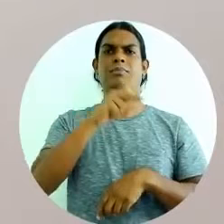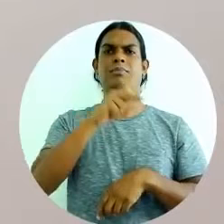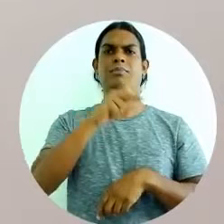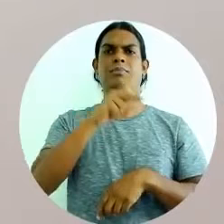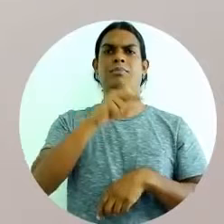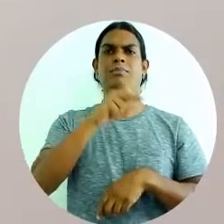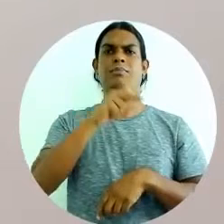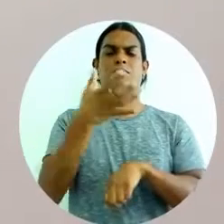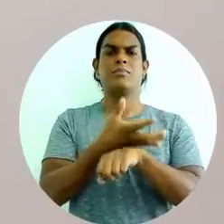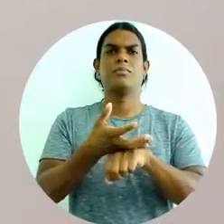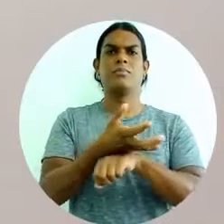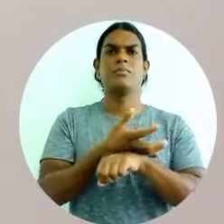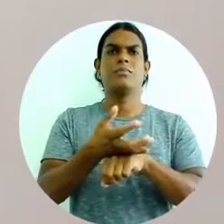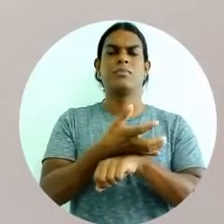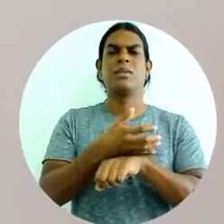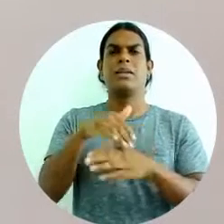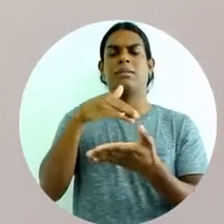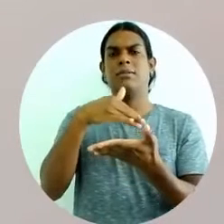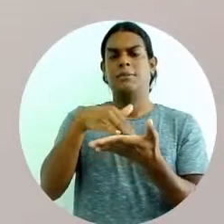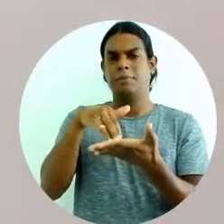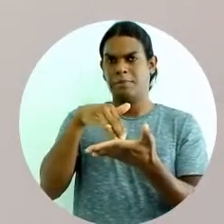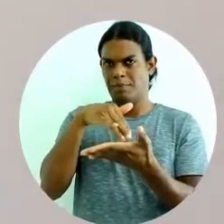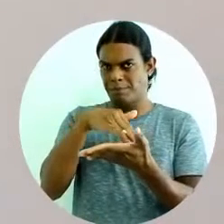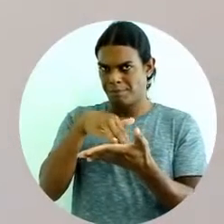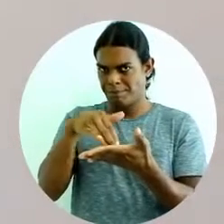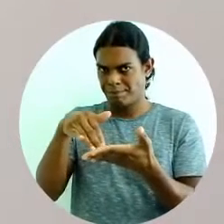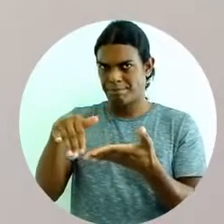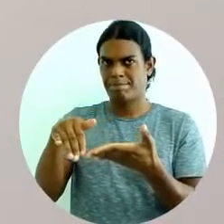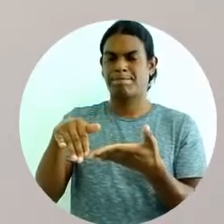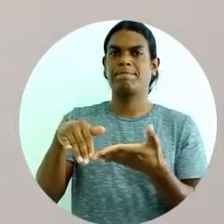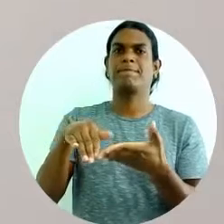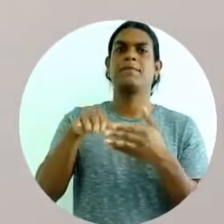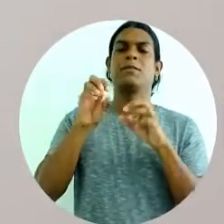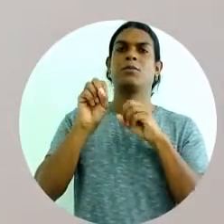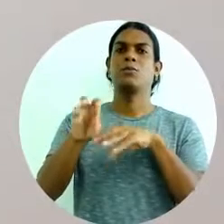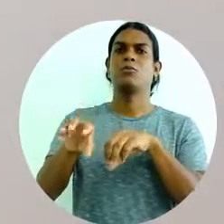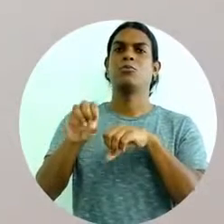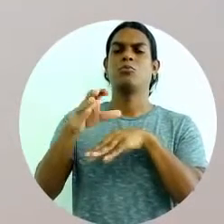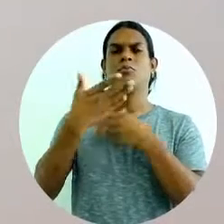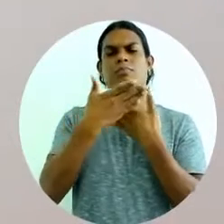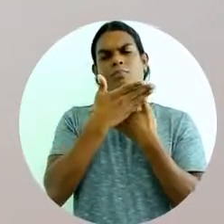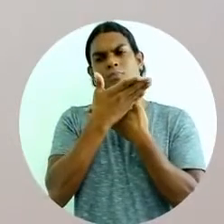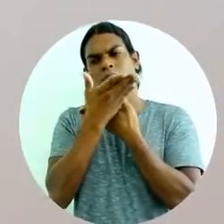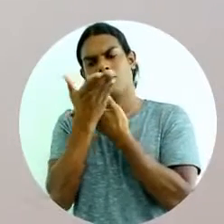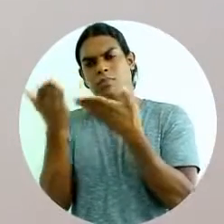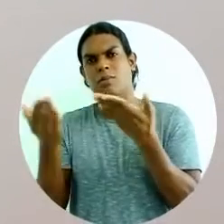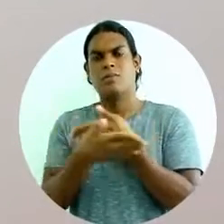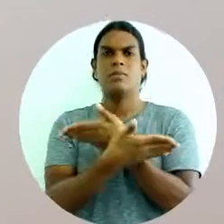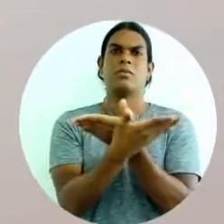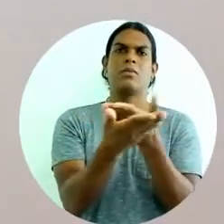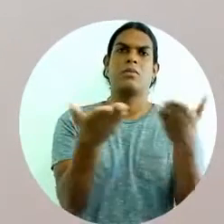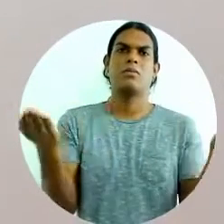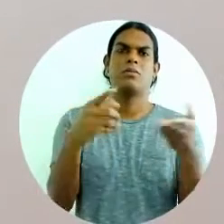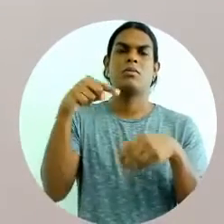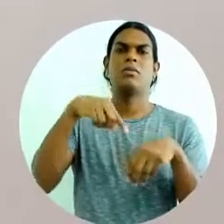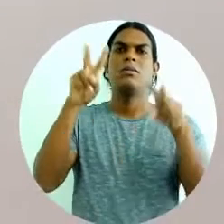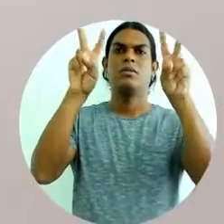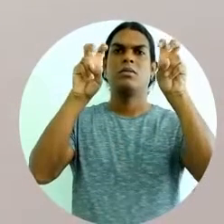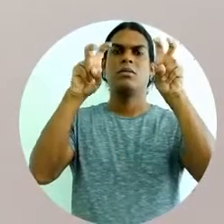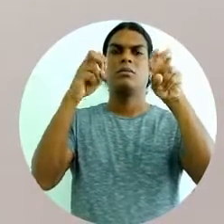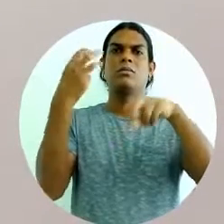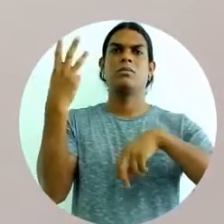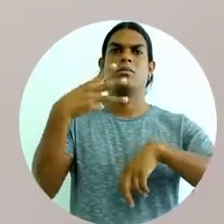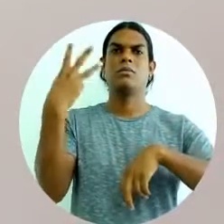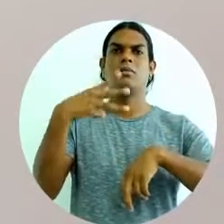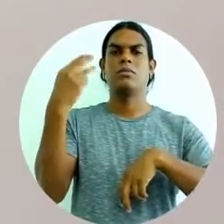cintura para cima. Em nome de toda a Secretaria de Educação, quero dar as boas-vindas. E nossa competência número 3